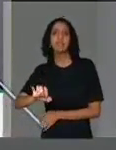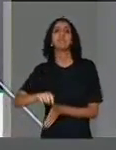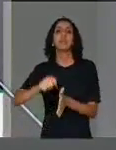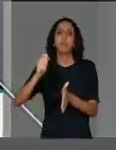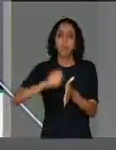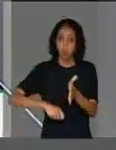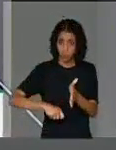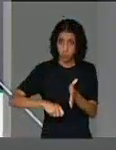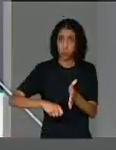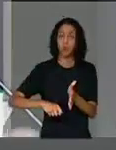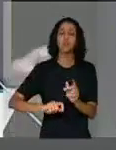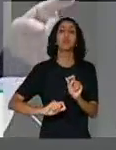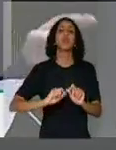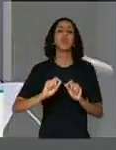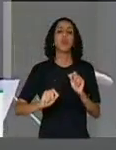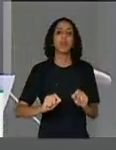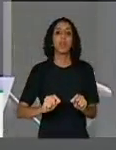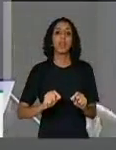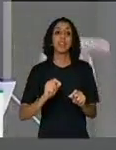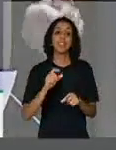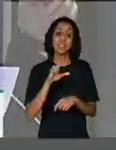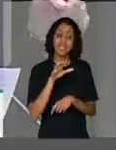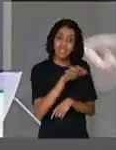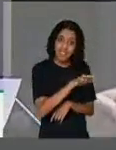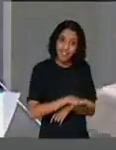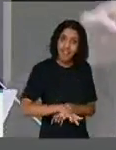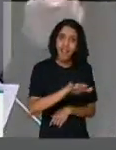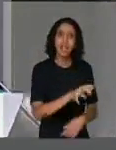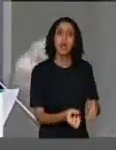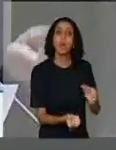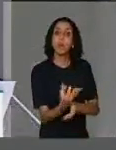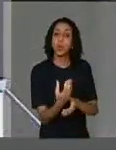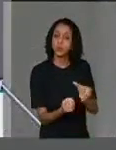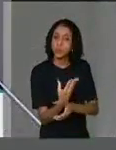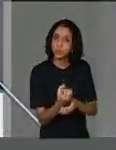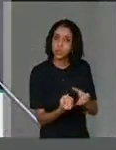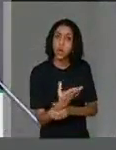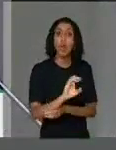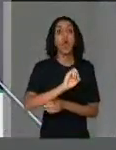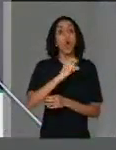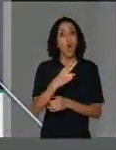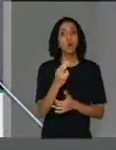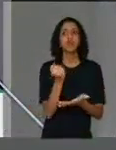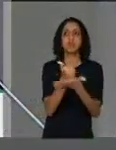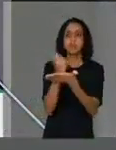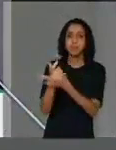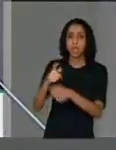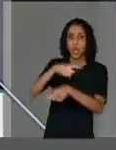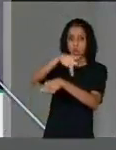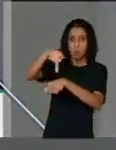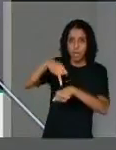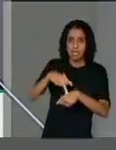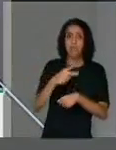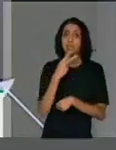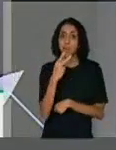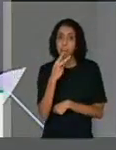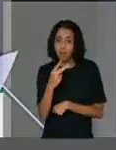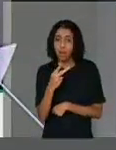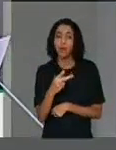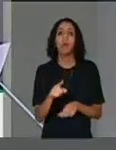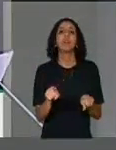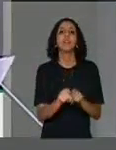domínio econômico, que incida sobre a produção ou importação de tabaco e